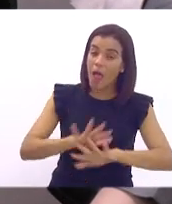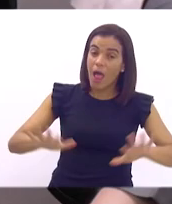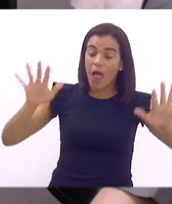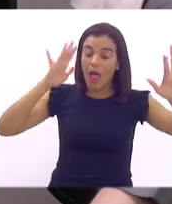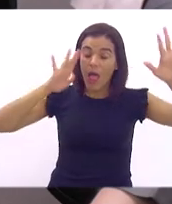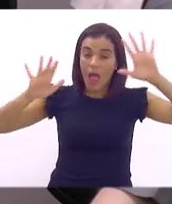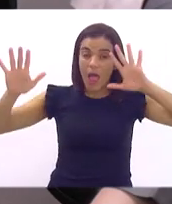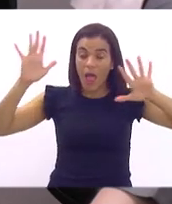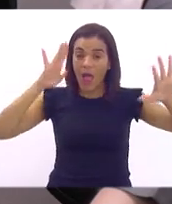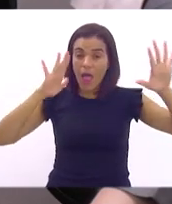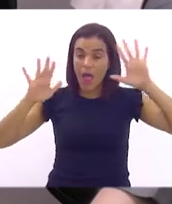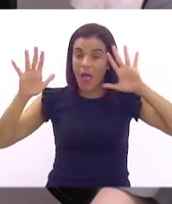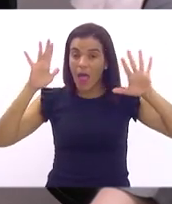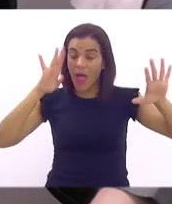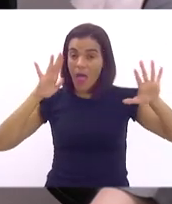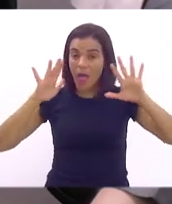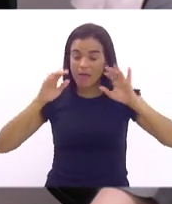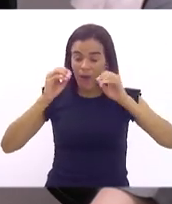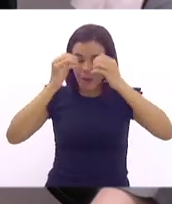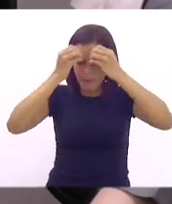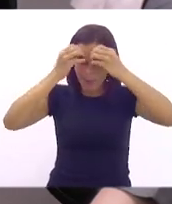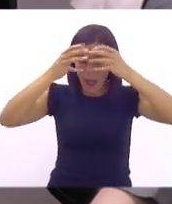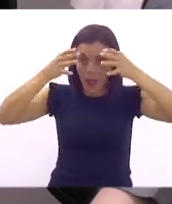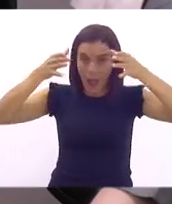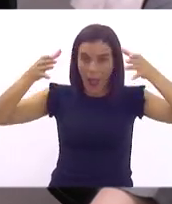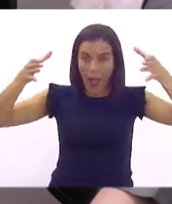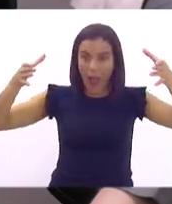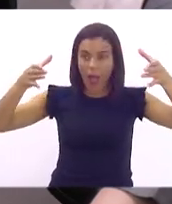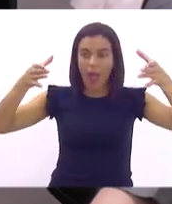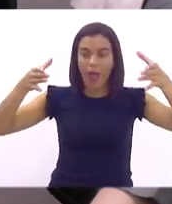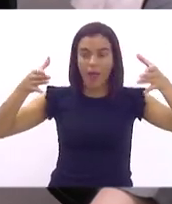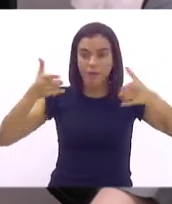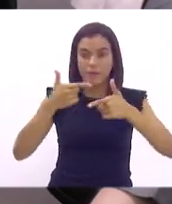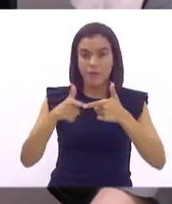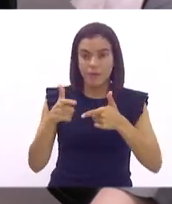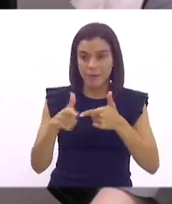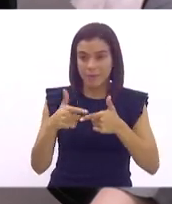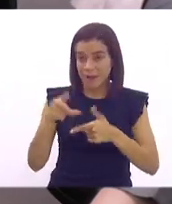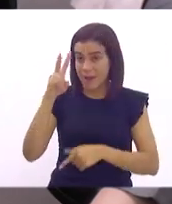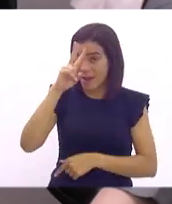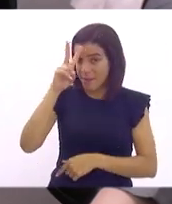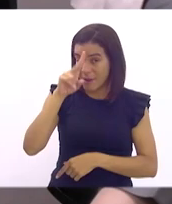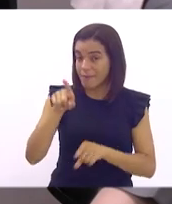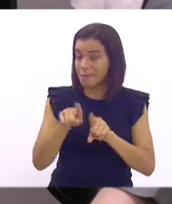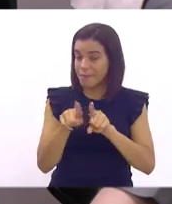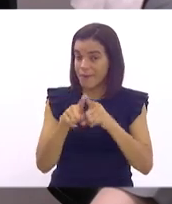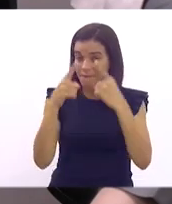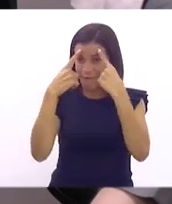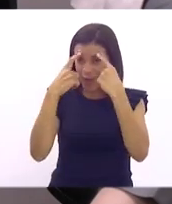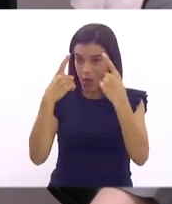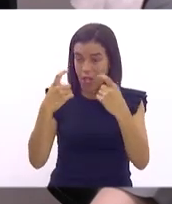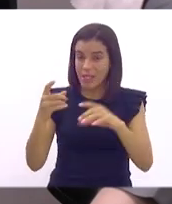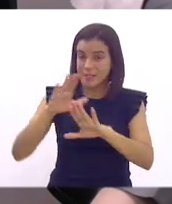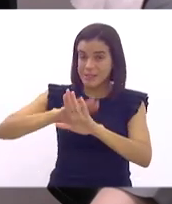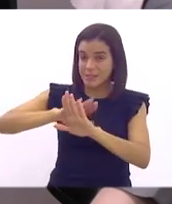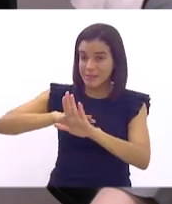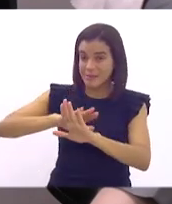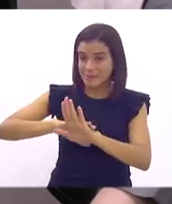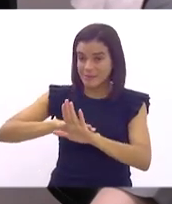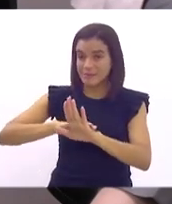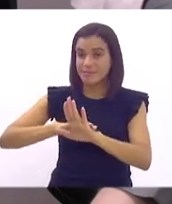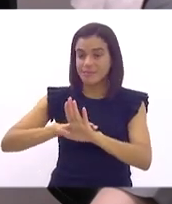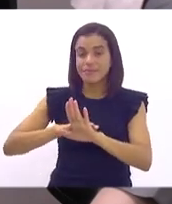algumas coisas e isso vai tomando um crescente, né? A gente tem que lembrar da violência simbólica que Bourdieu traz, né? Que é